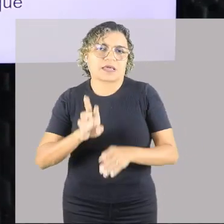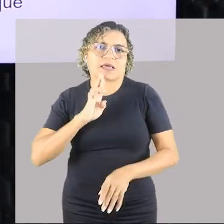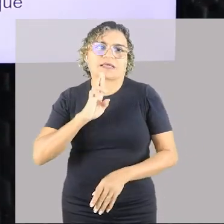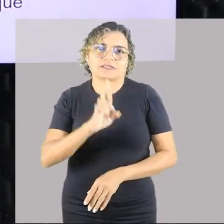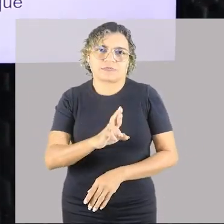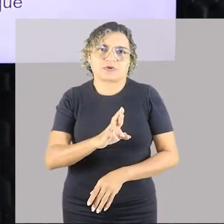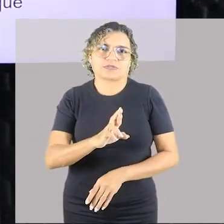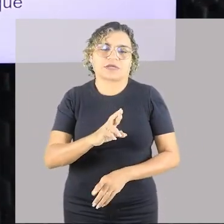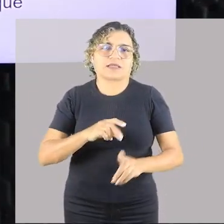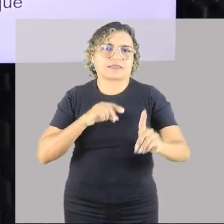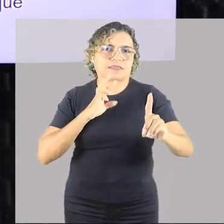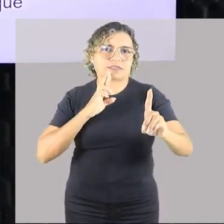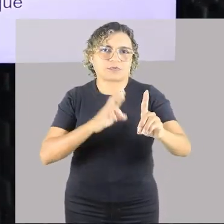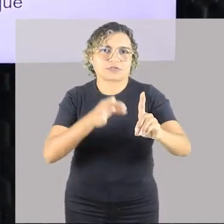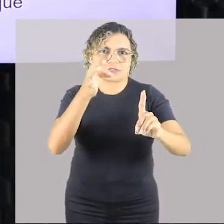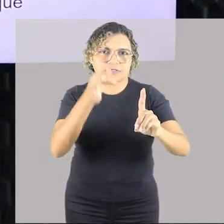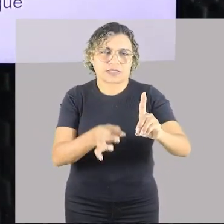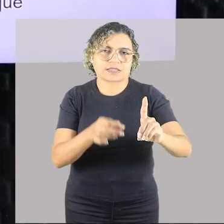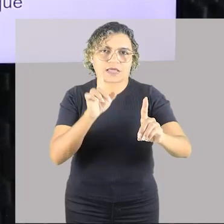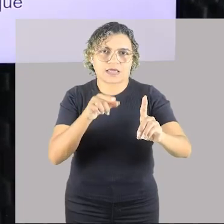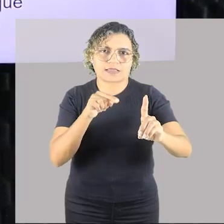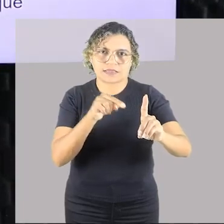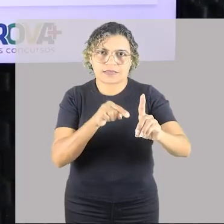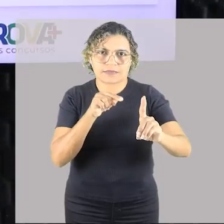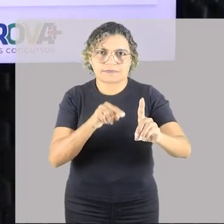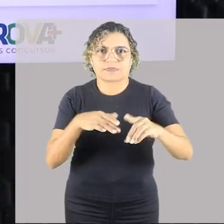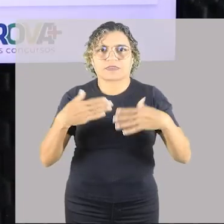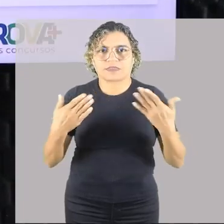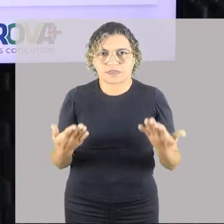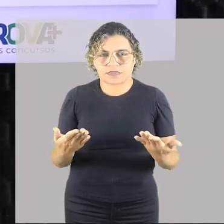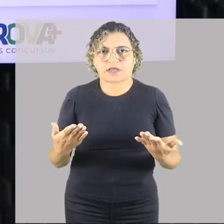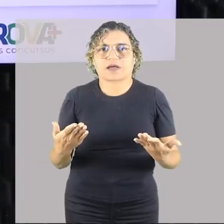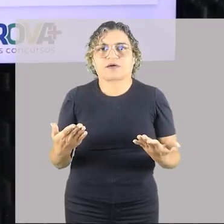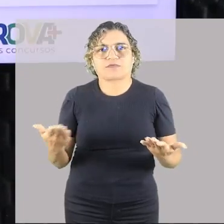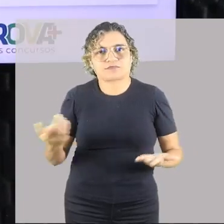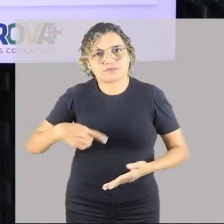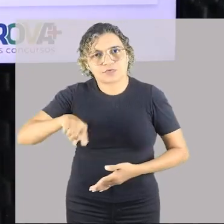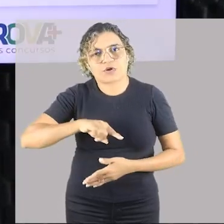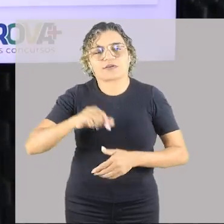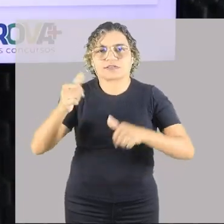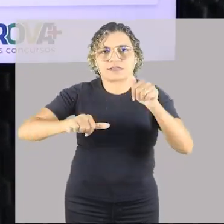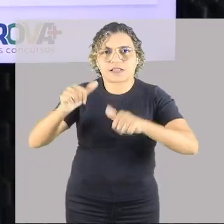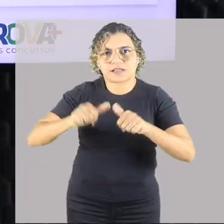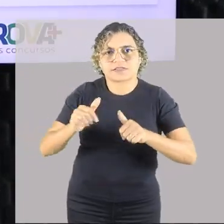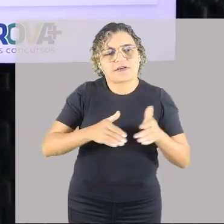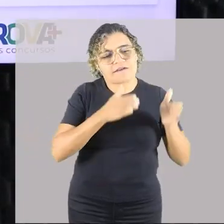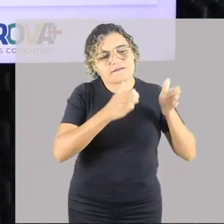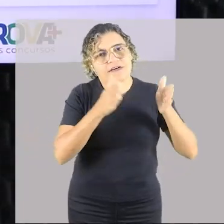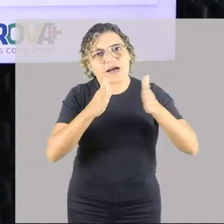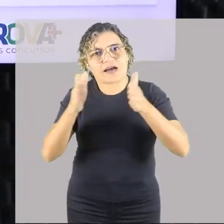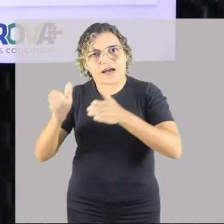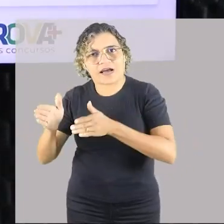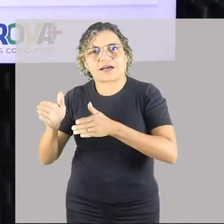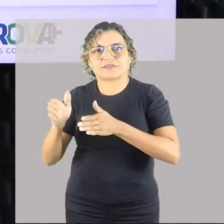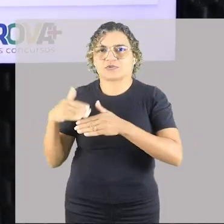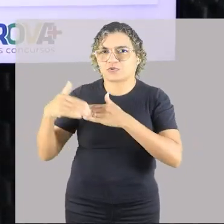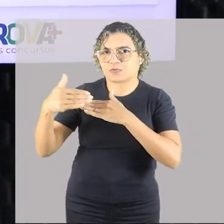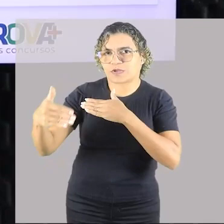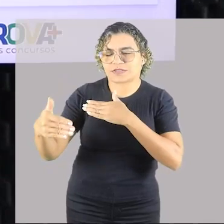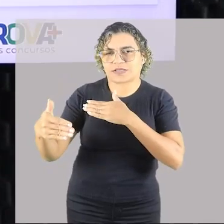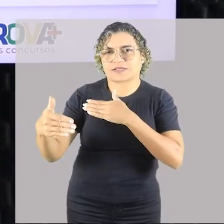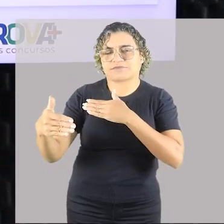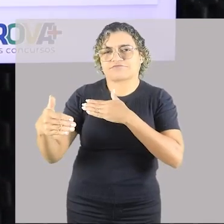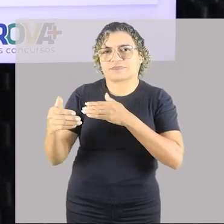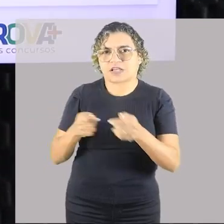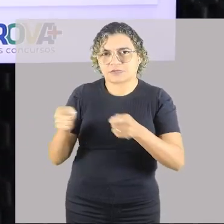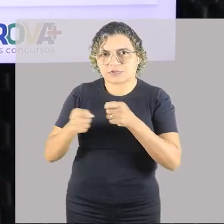claramente a resposta correta, letra D de dado. E assim a gente analisa todas as fases do processo administrativo